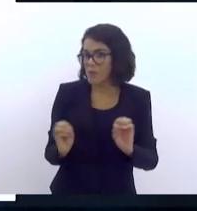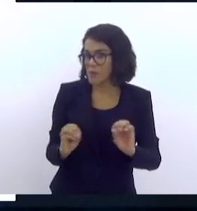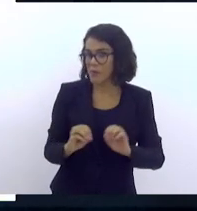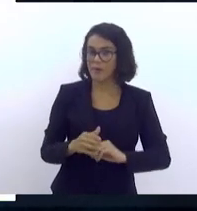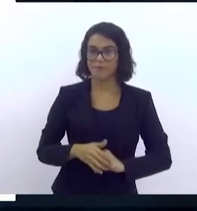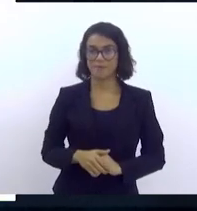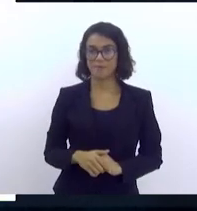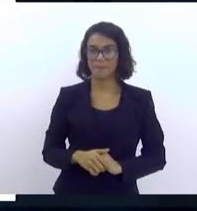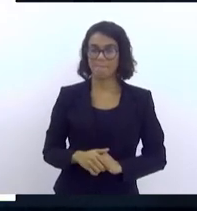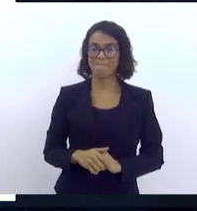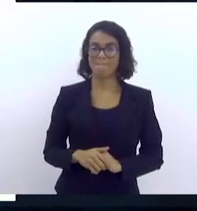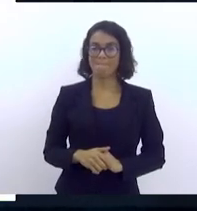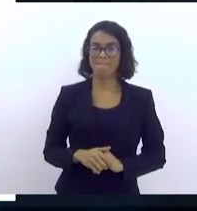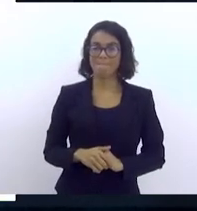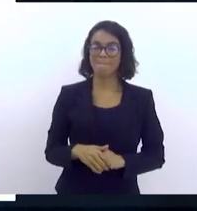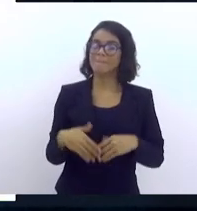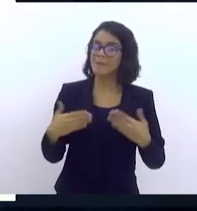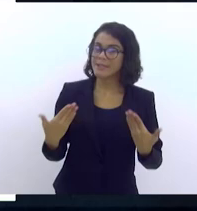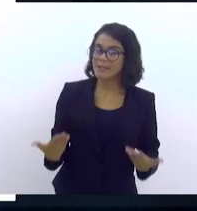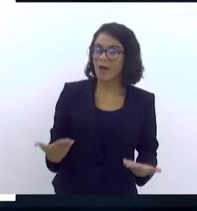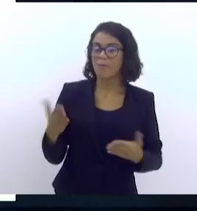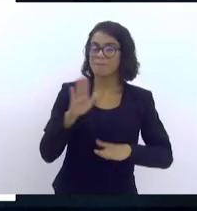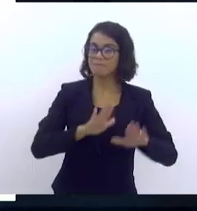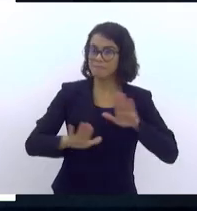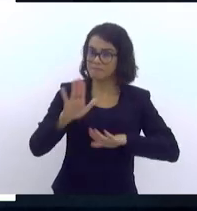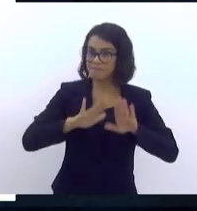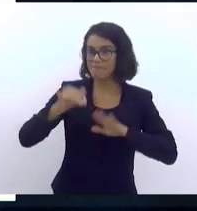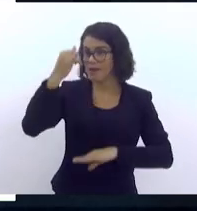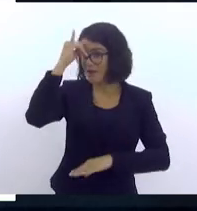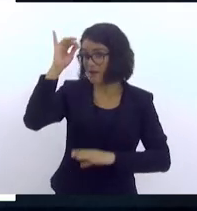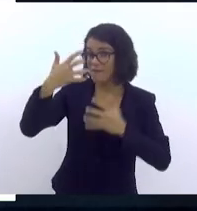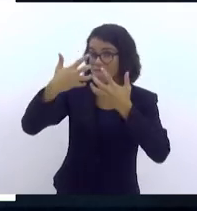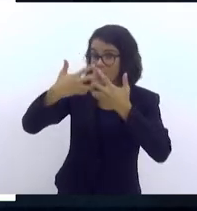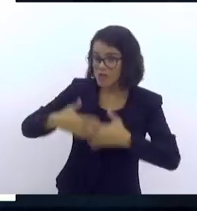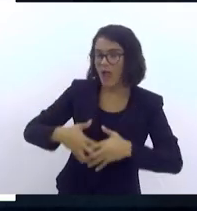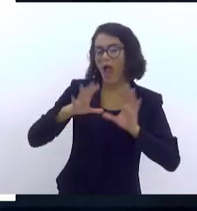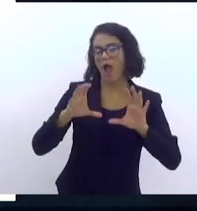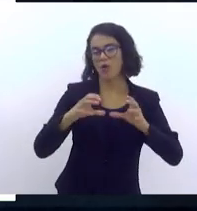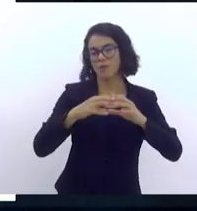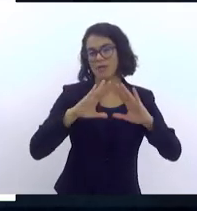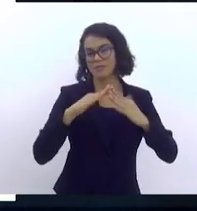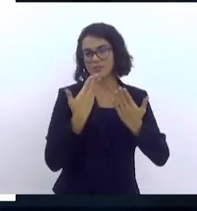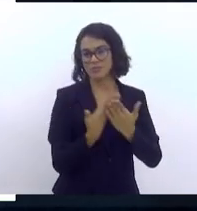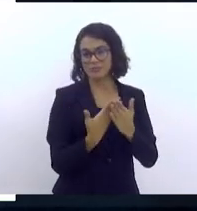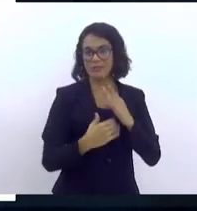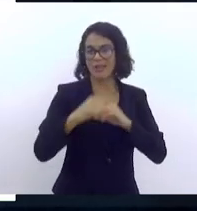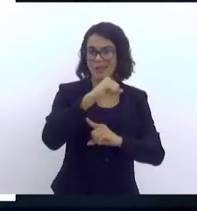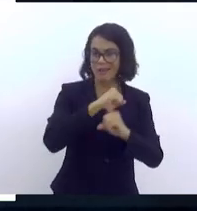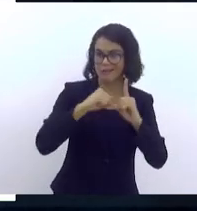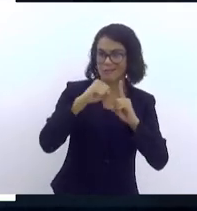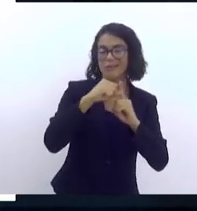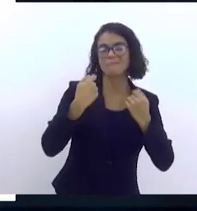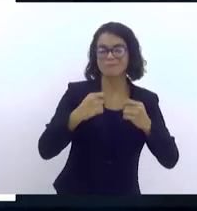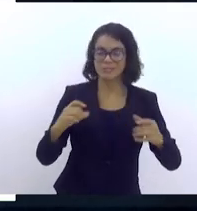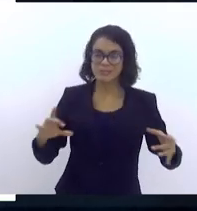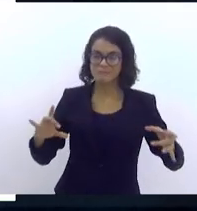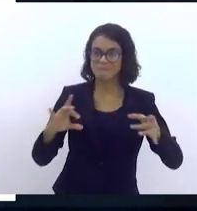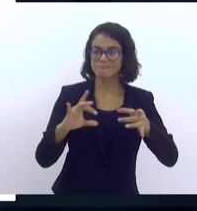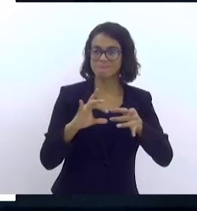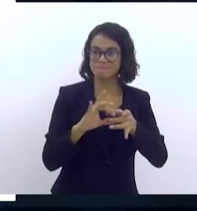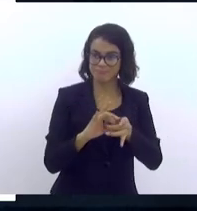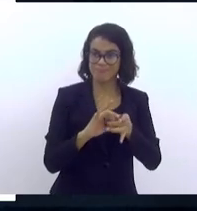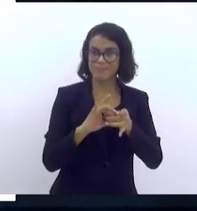favor então para essa prevenção funcionar a comunidade escolar e a sociedade precisam se unir